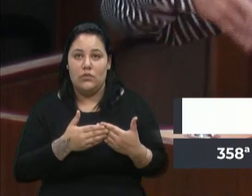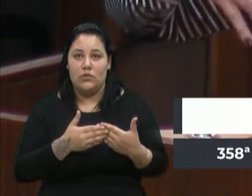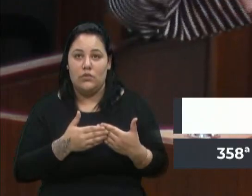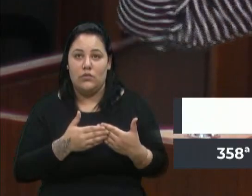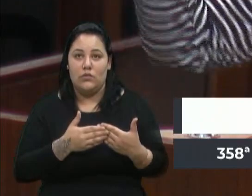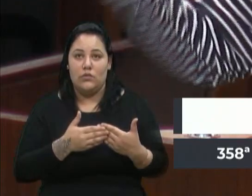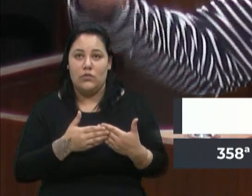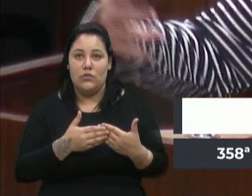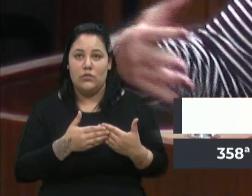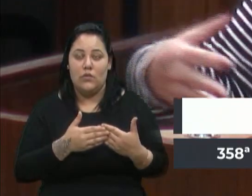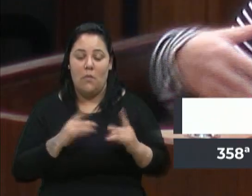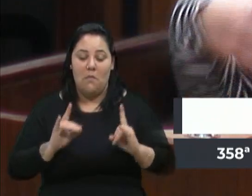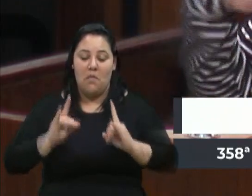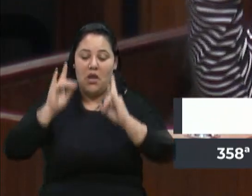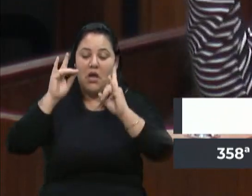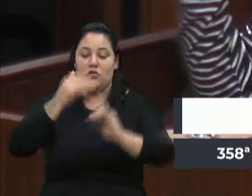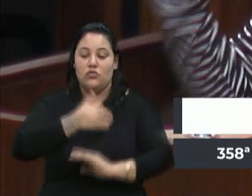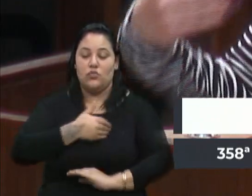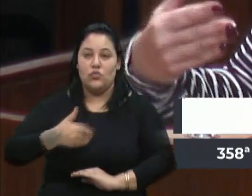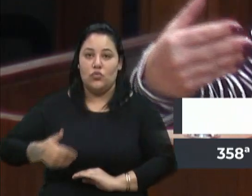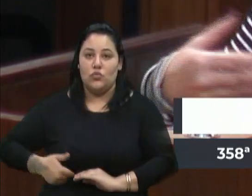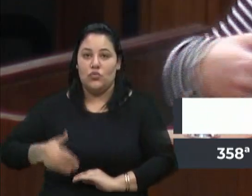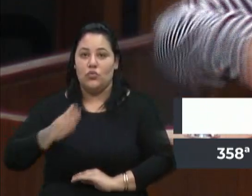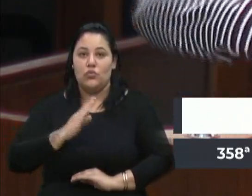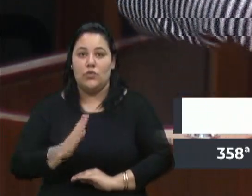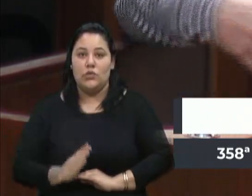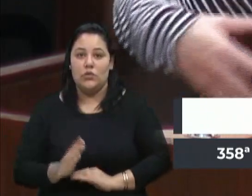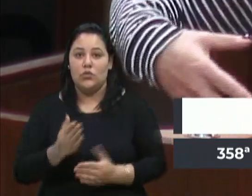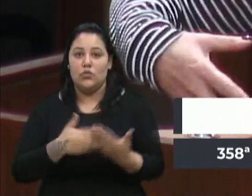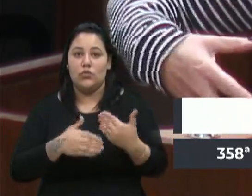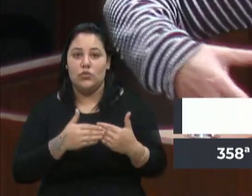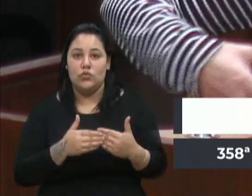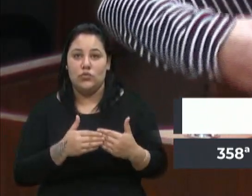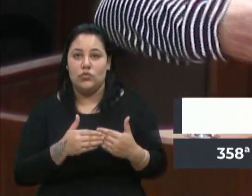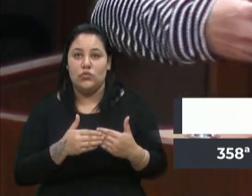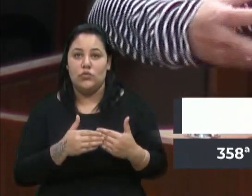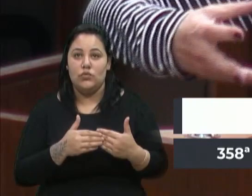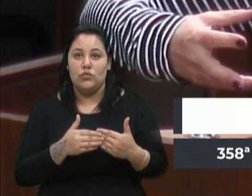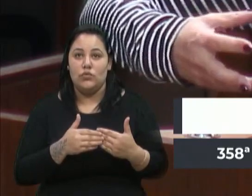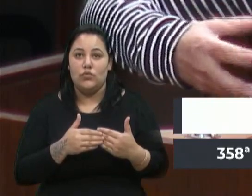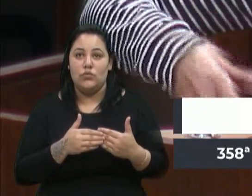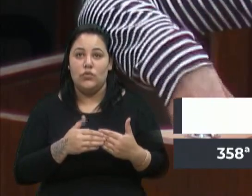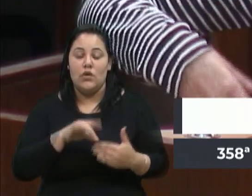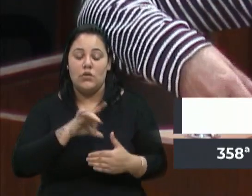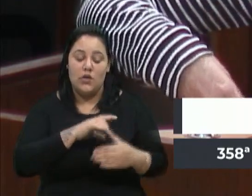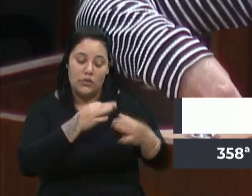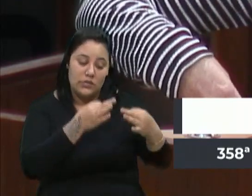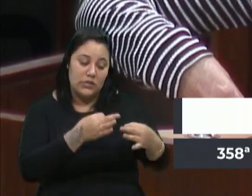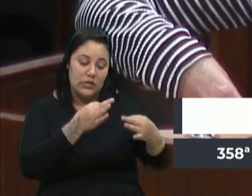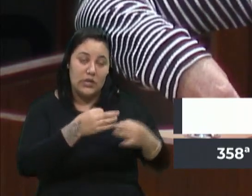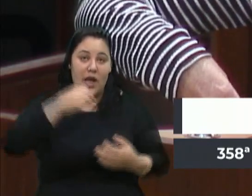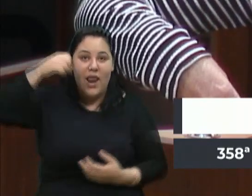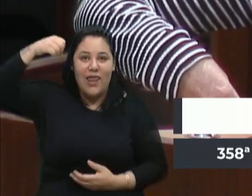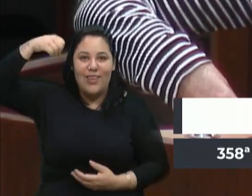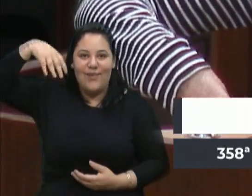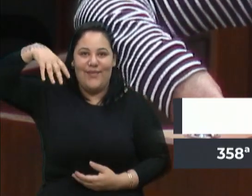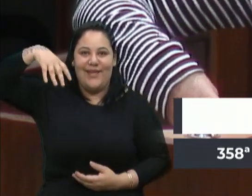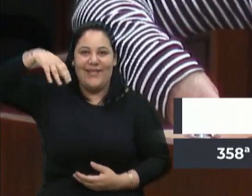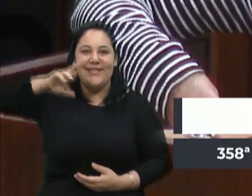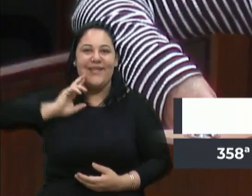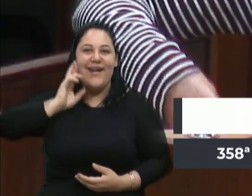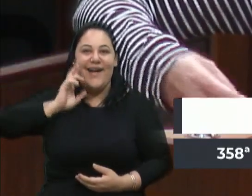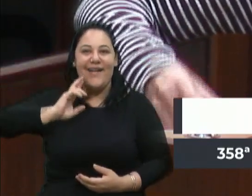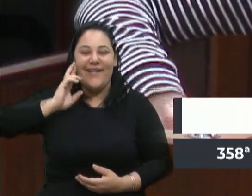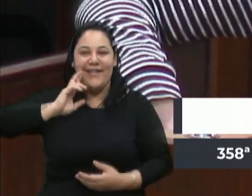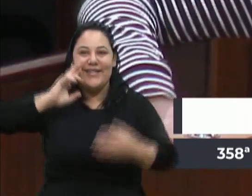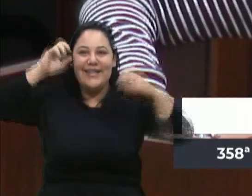os prédios públicos do Brasil inteiro, com certeza, estão iluminados de rosa, né?